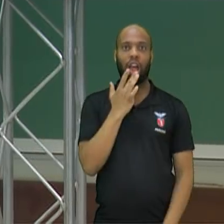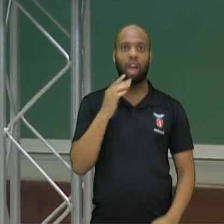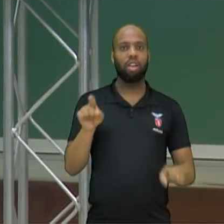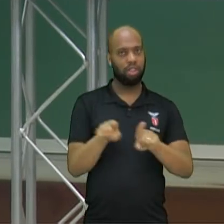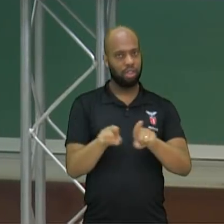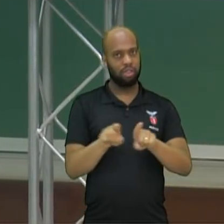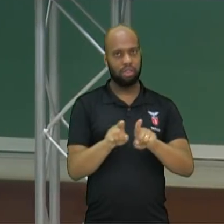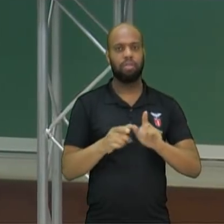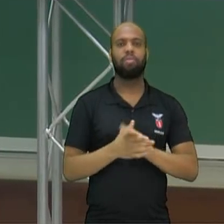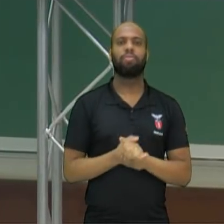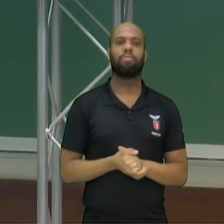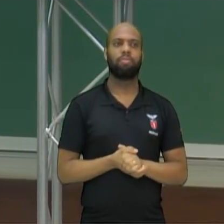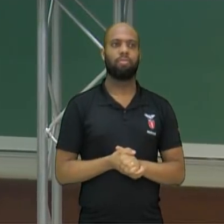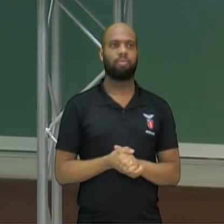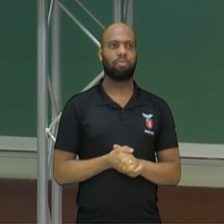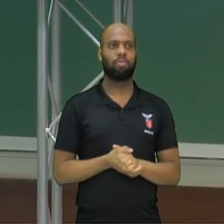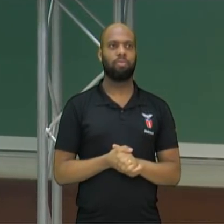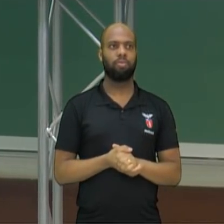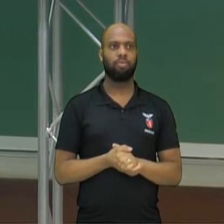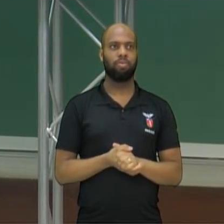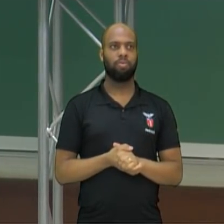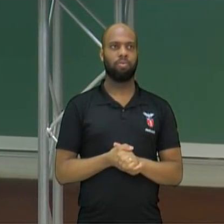colorido, ok?